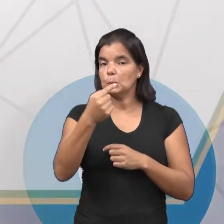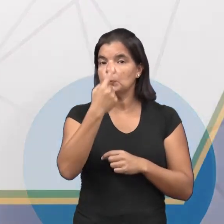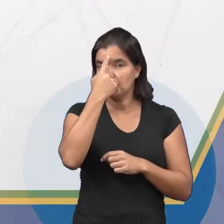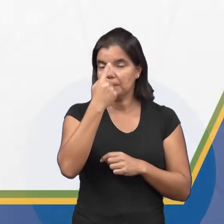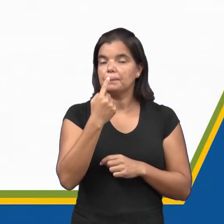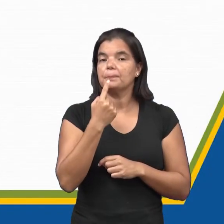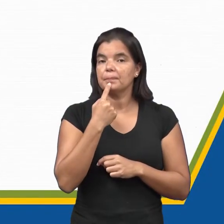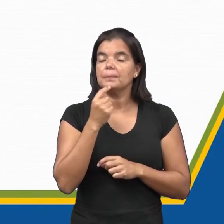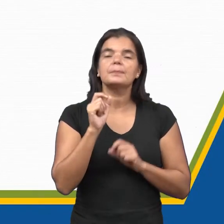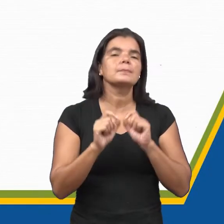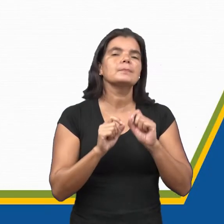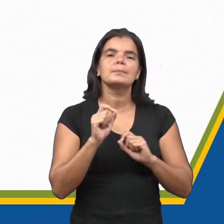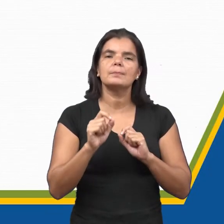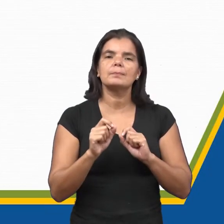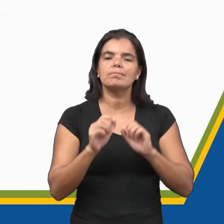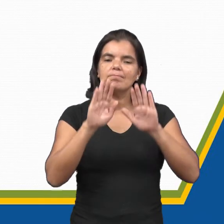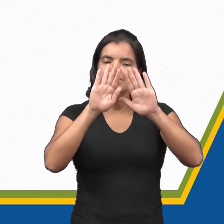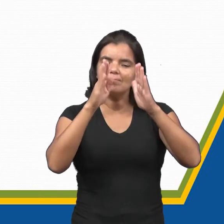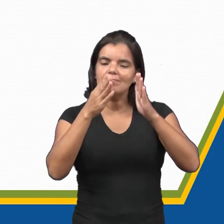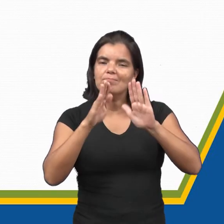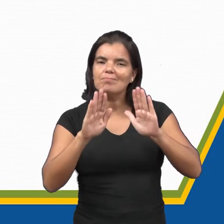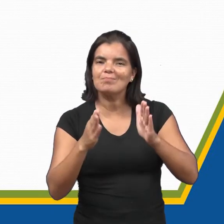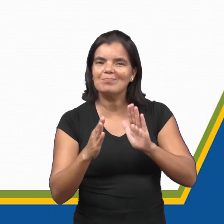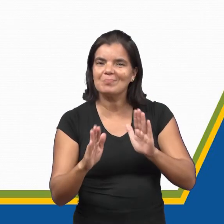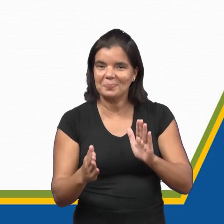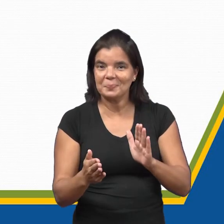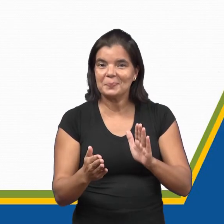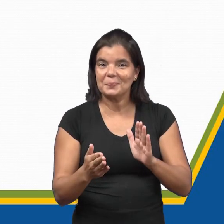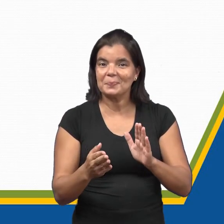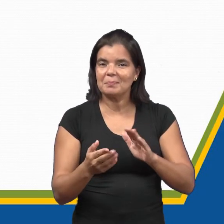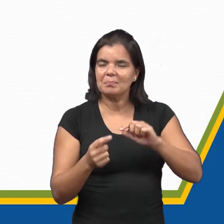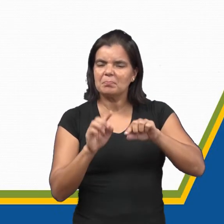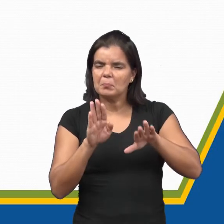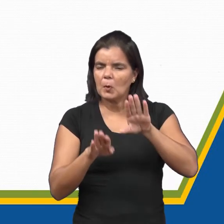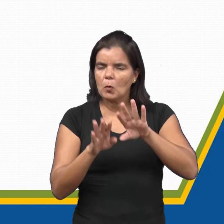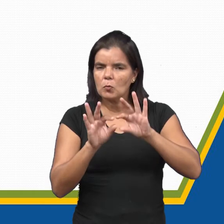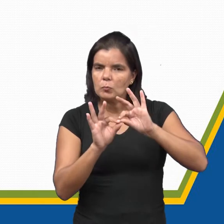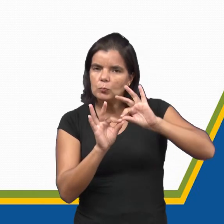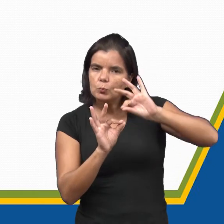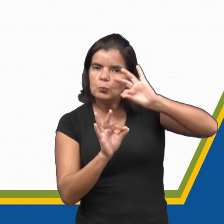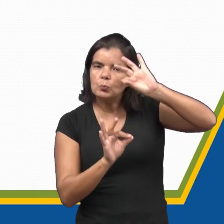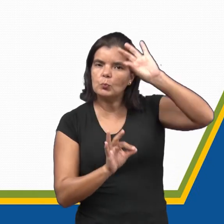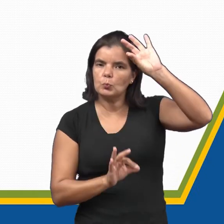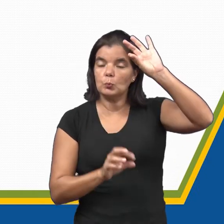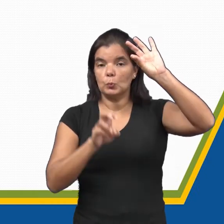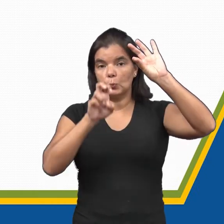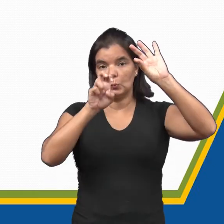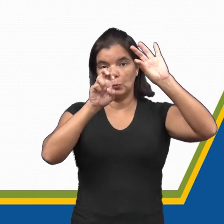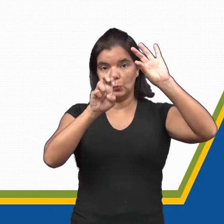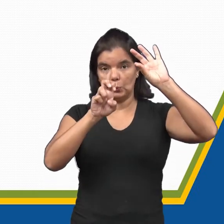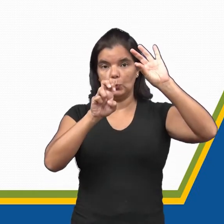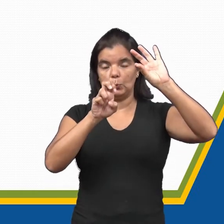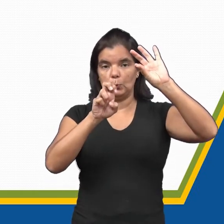que nós vamos ver é uma escultura de mármore branco que mede, olha só, gente,